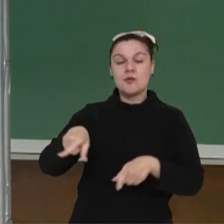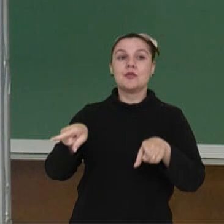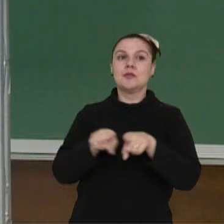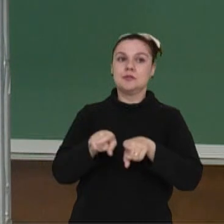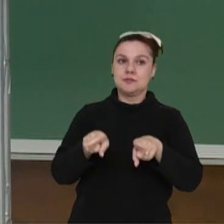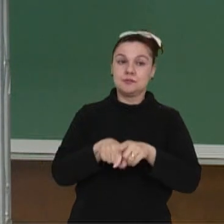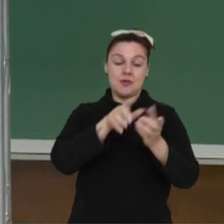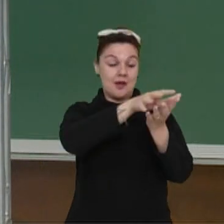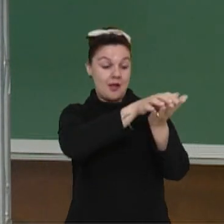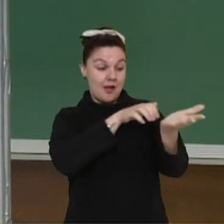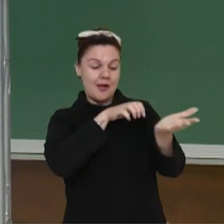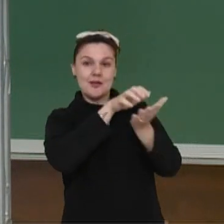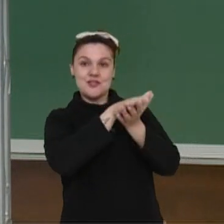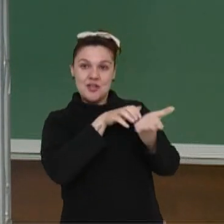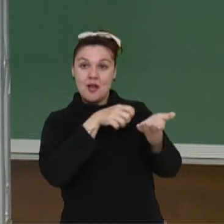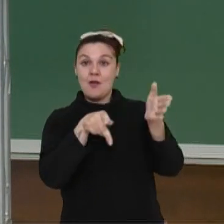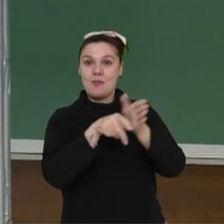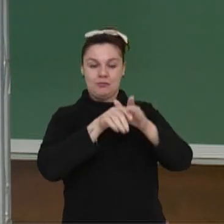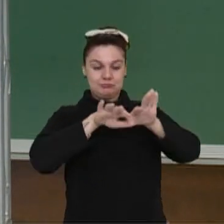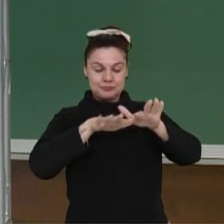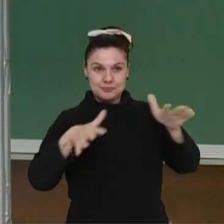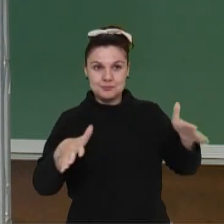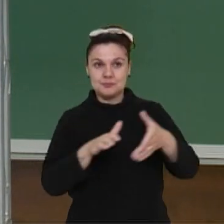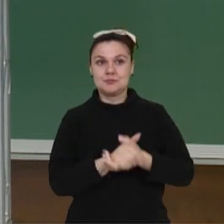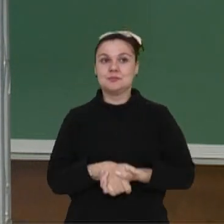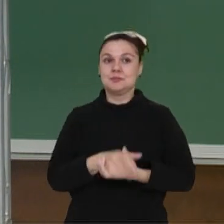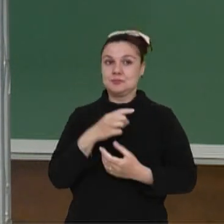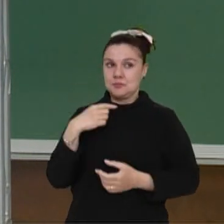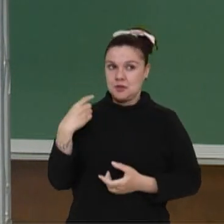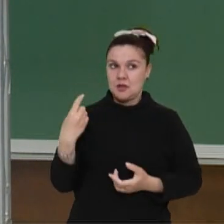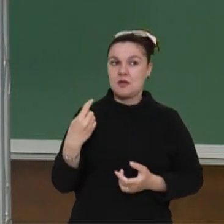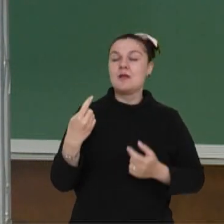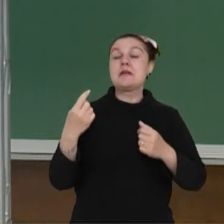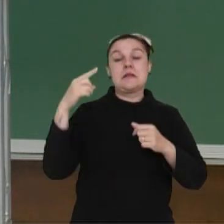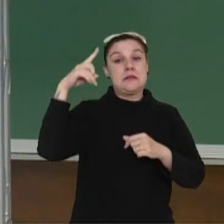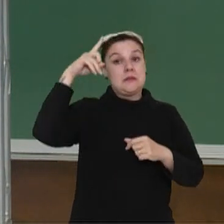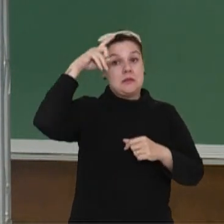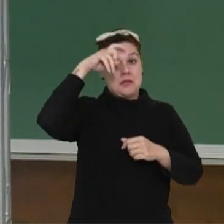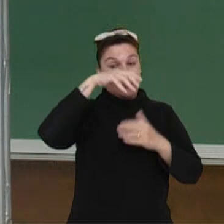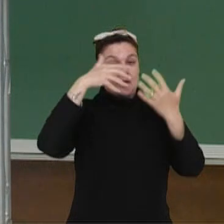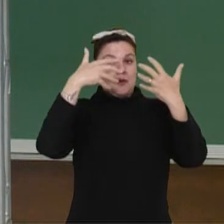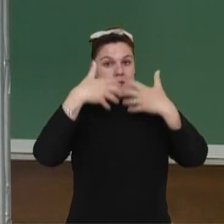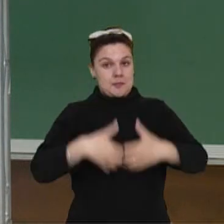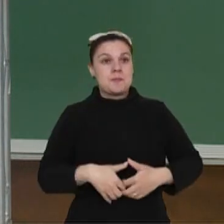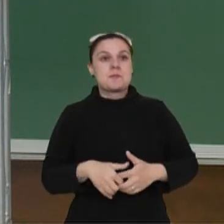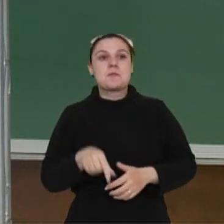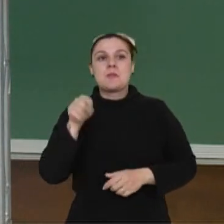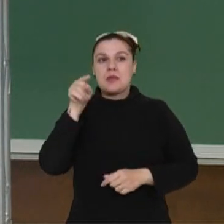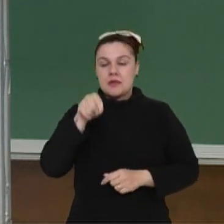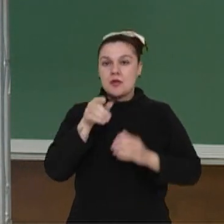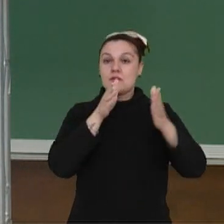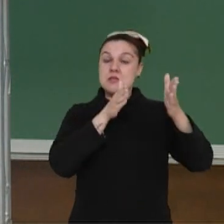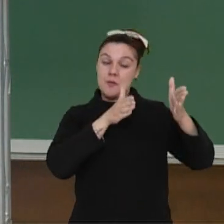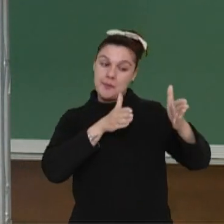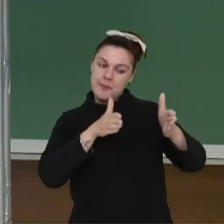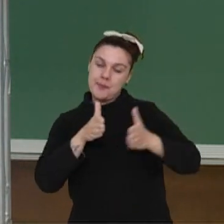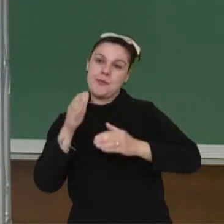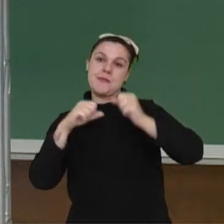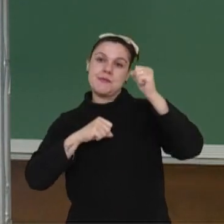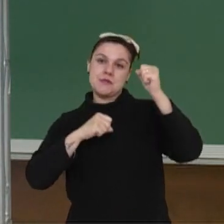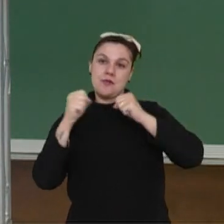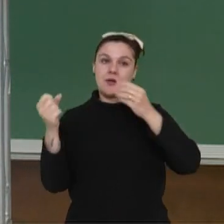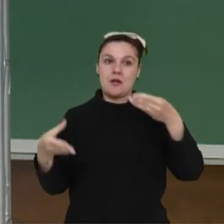ter a retirada do mar, né? Aí, nossa, isso é bem complexo, né? Envolve bastante coisa. E aí precisa ser